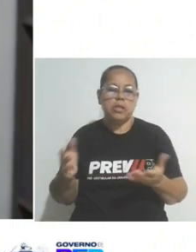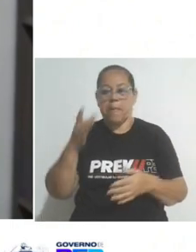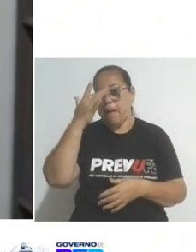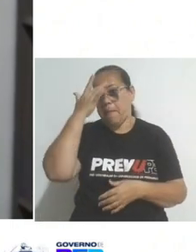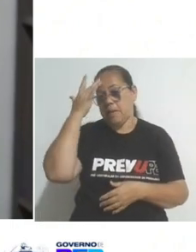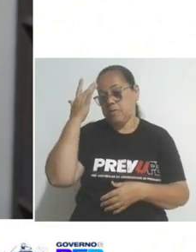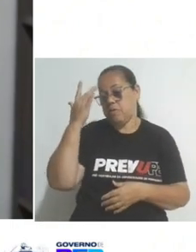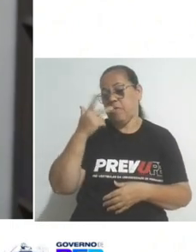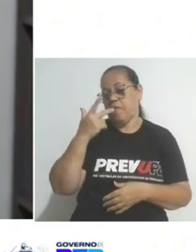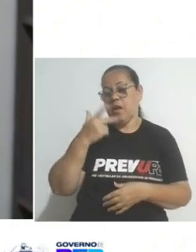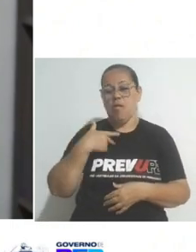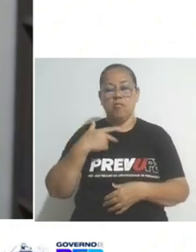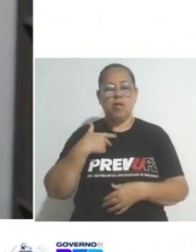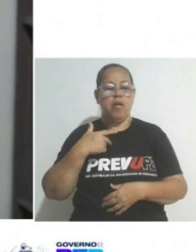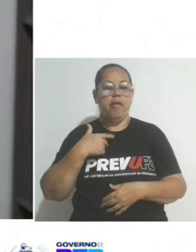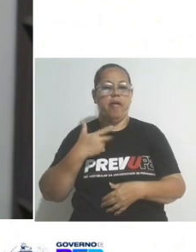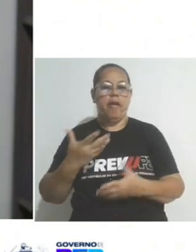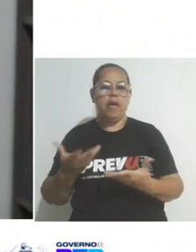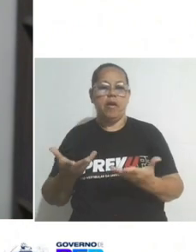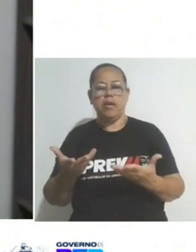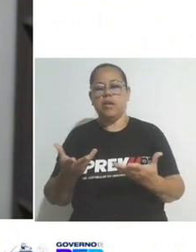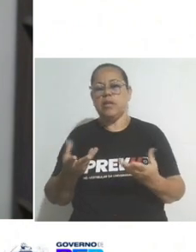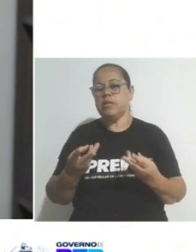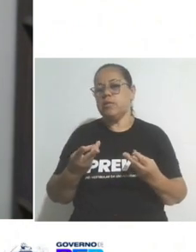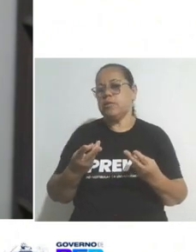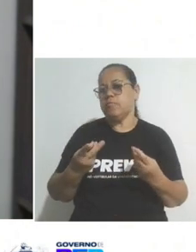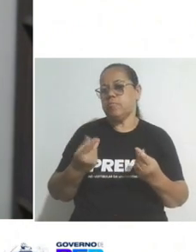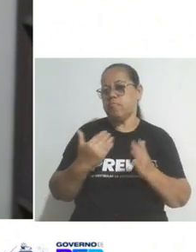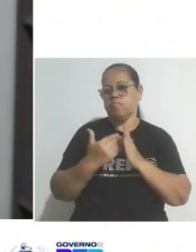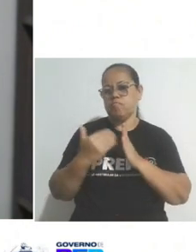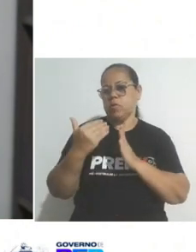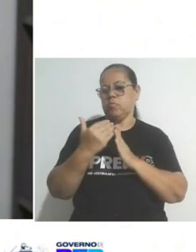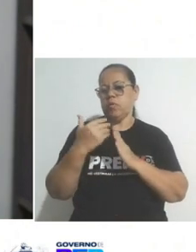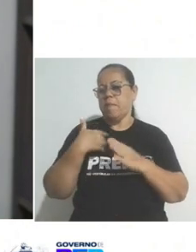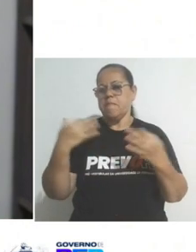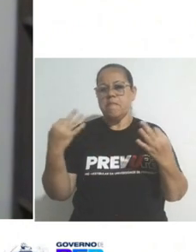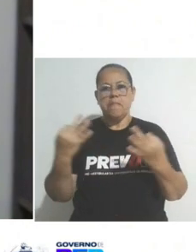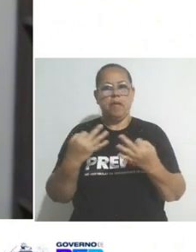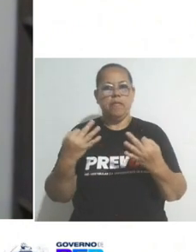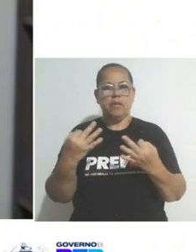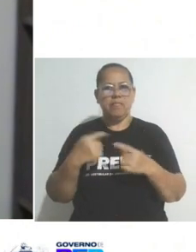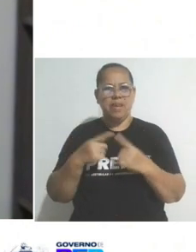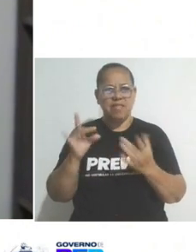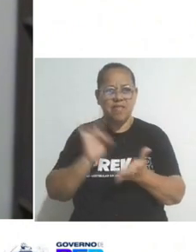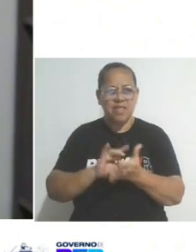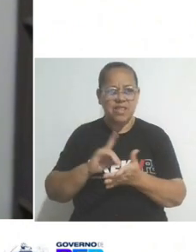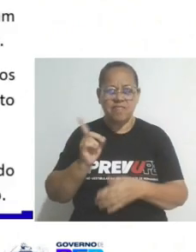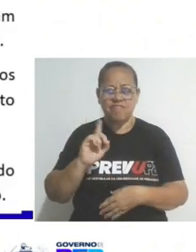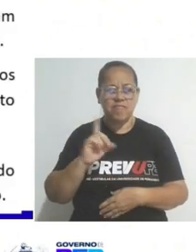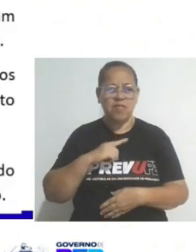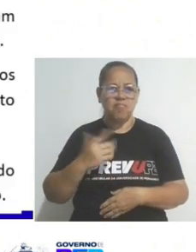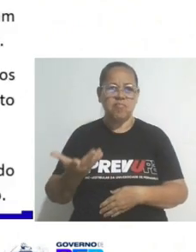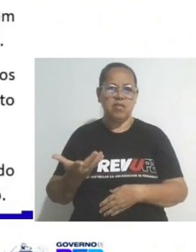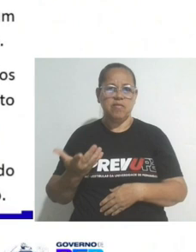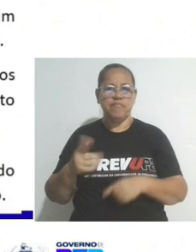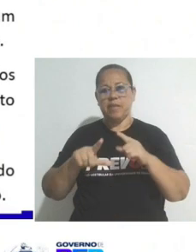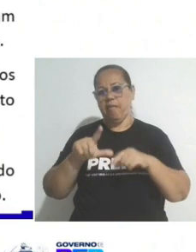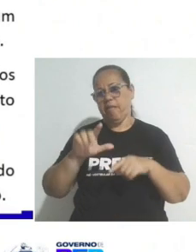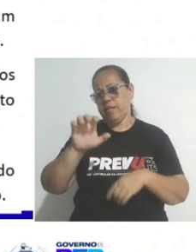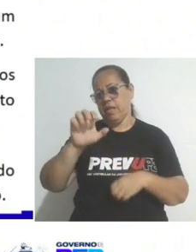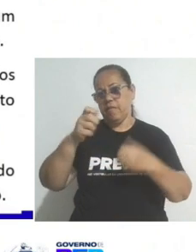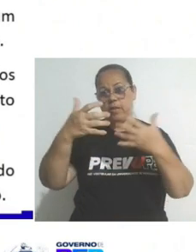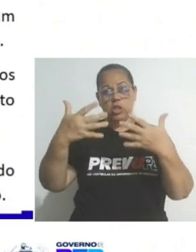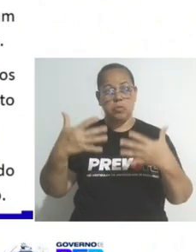autopromovem como sendo esse perfeito ele existe de fato por fim a letra E vai